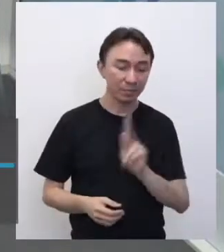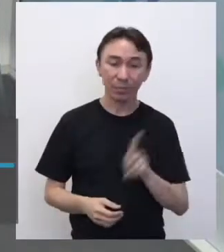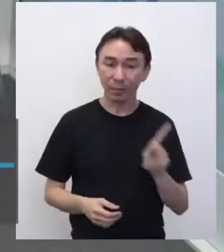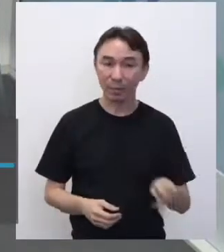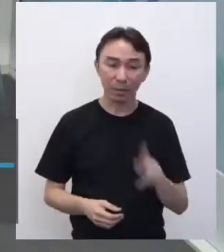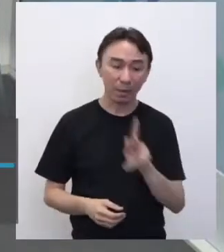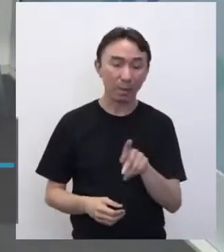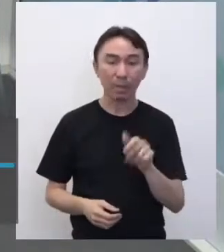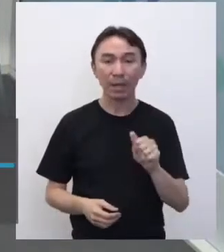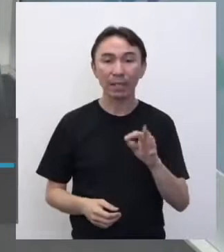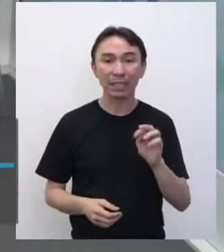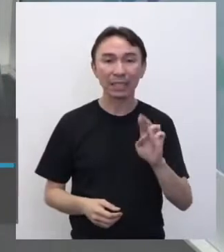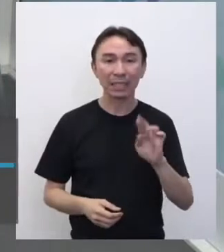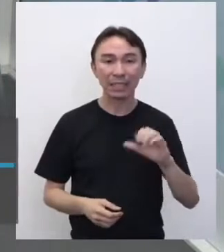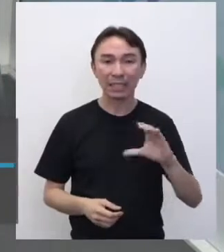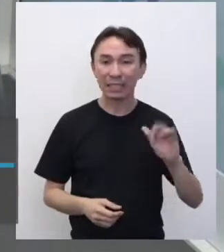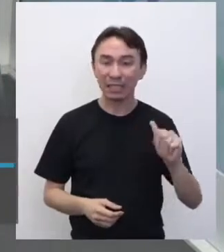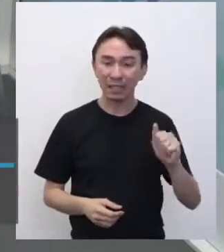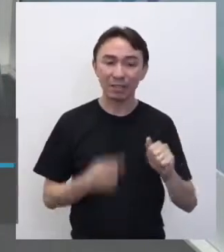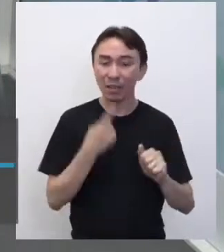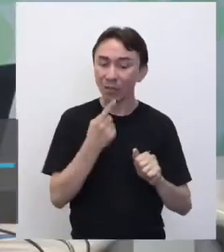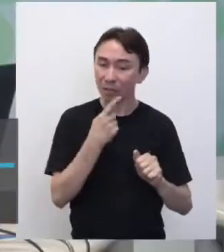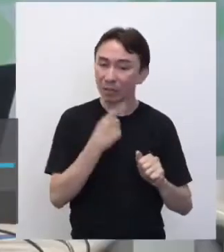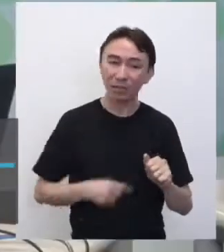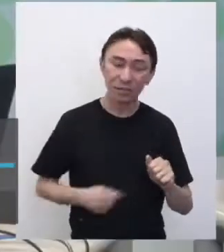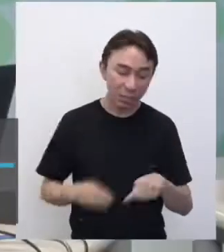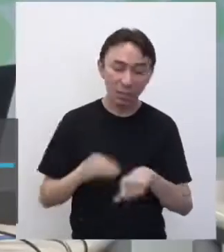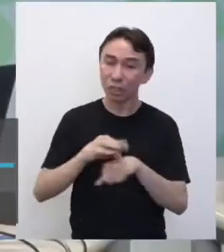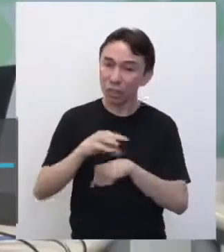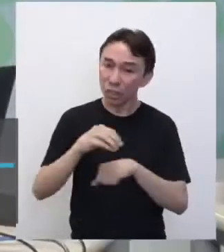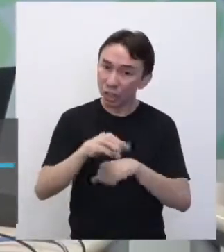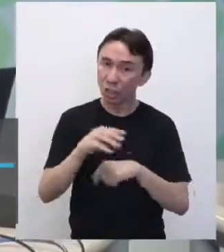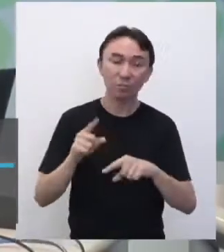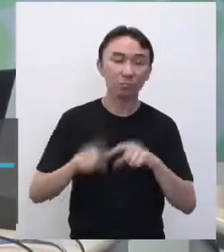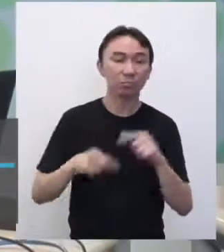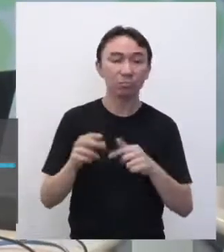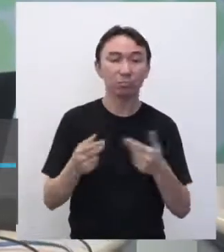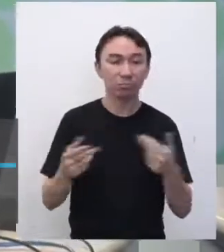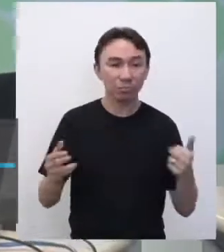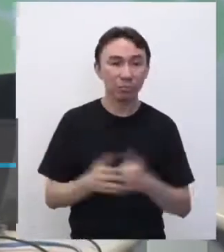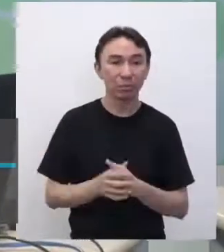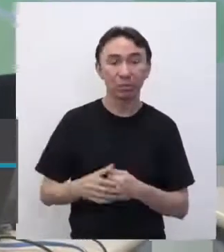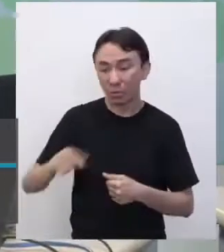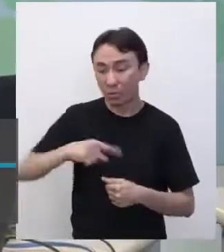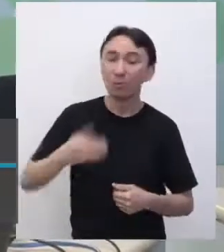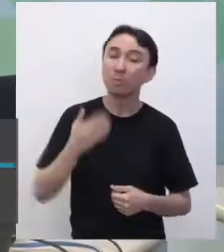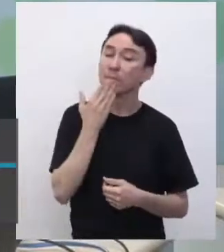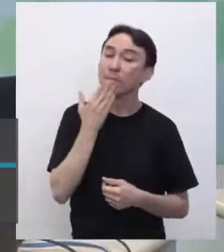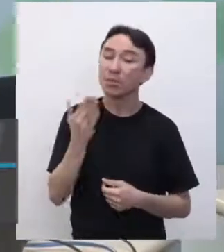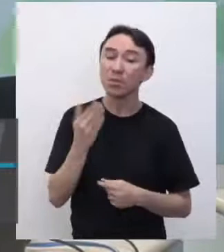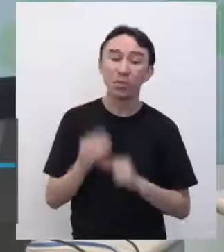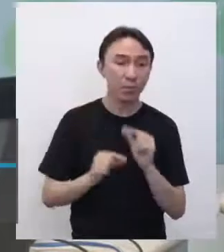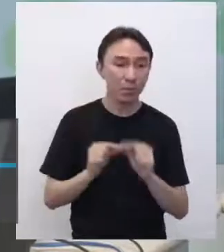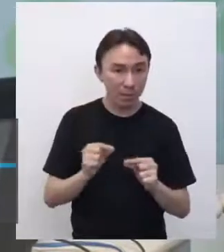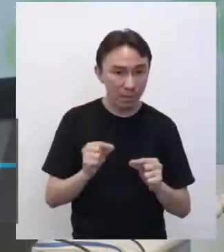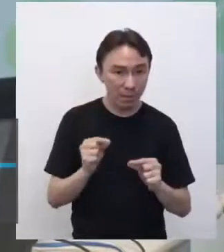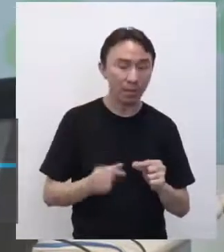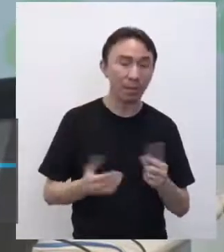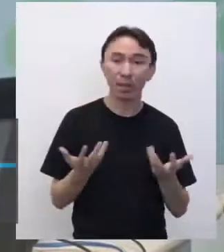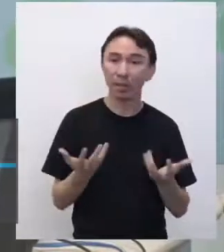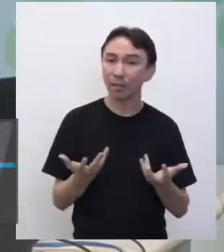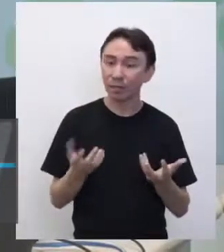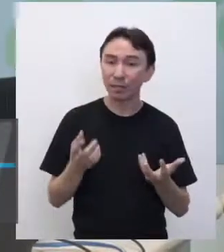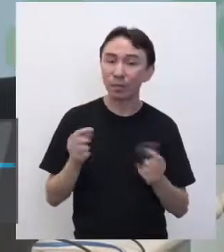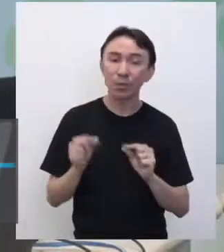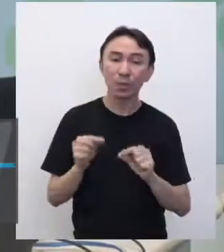dar dicas, né, João, de material. Uma das coisas que nós estamos pedindo, que nós pleiteamos aqui, é que desse mais cursos de